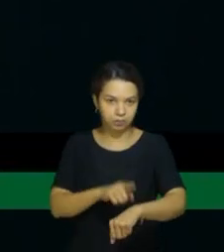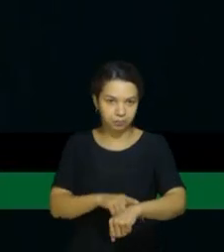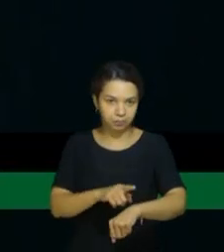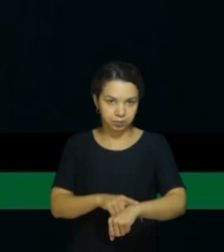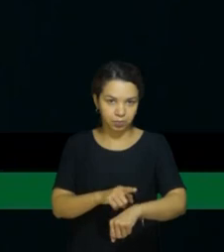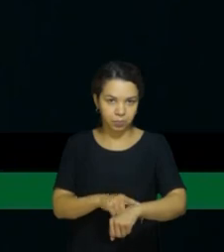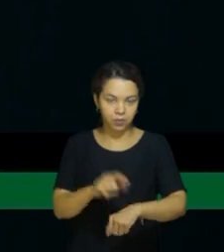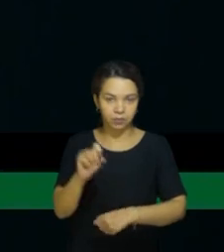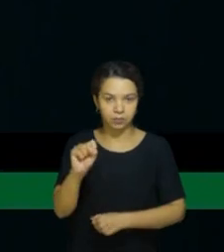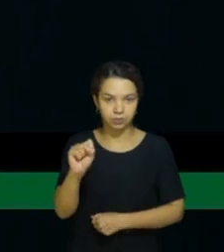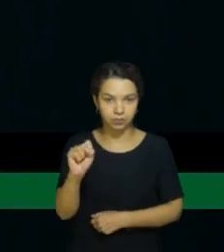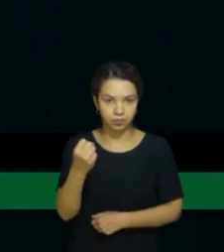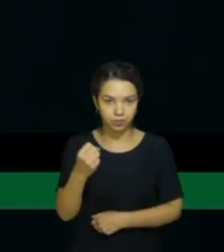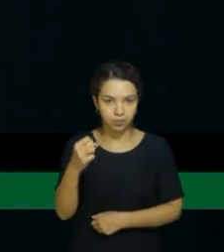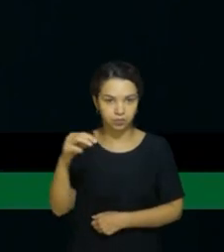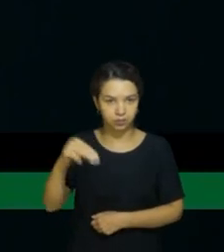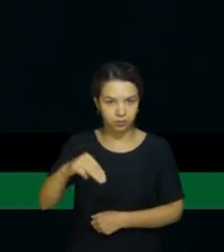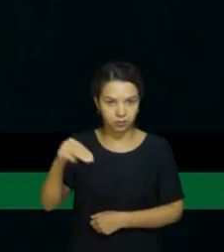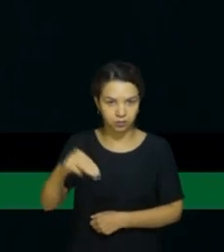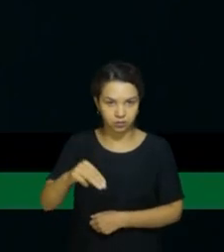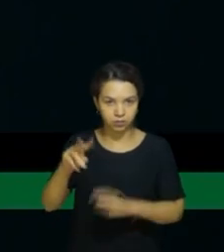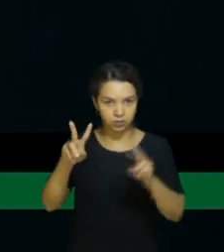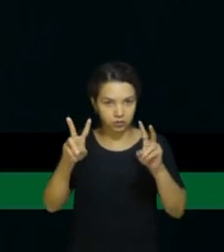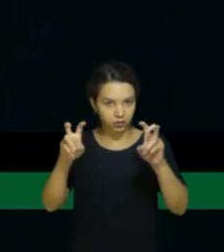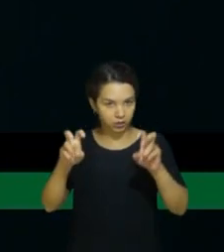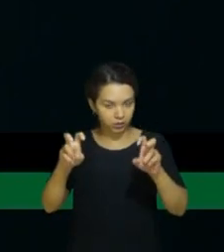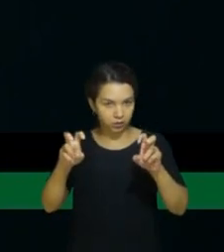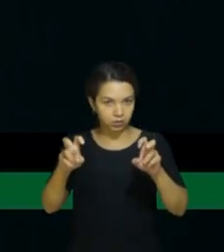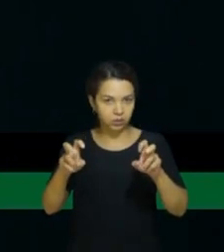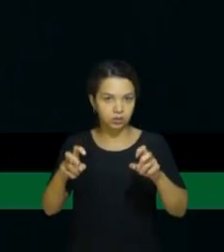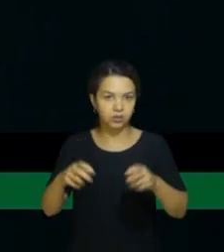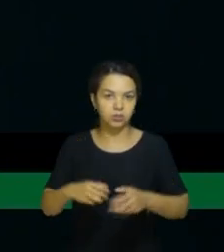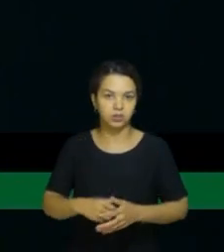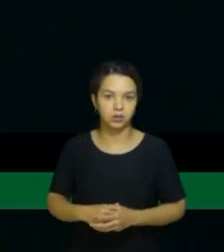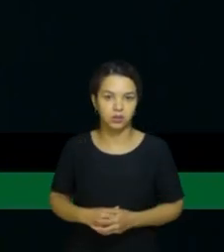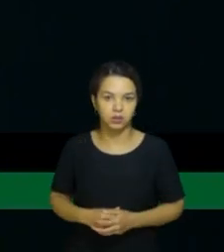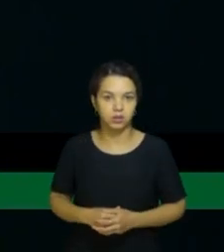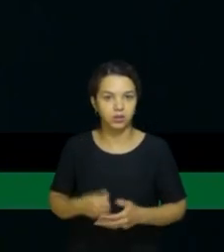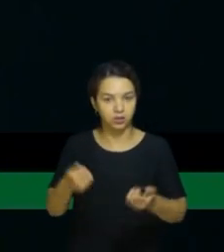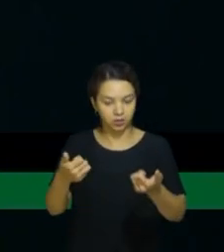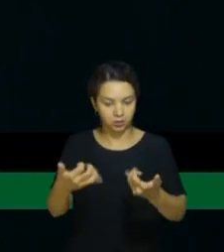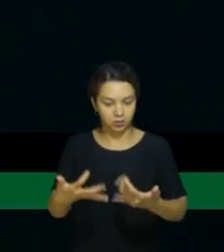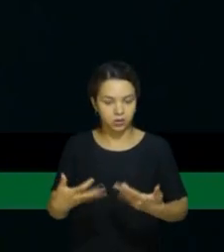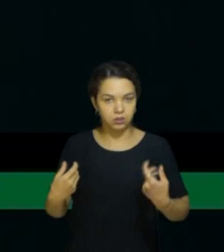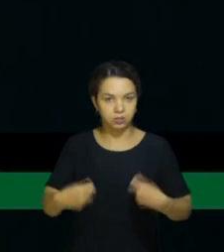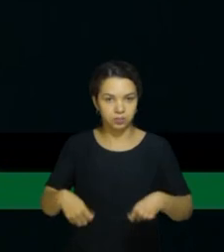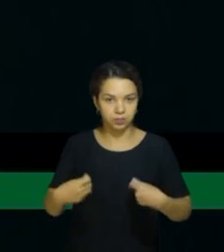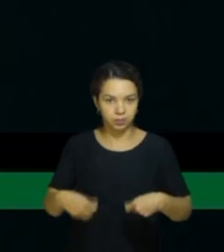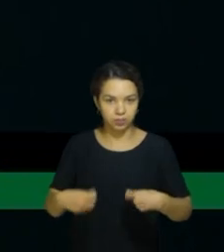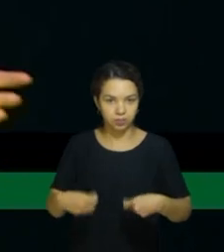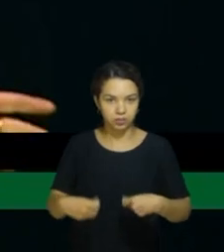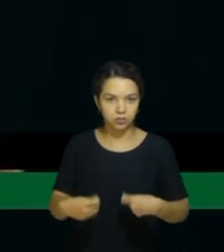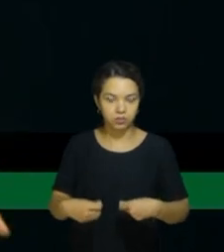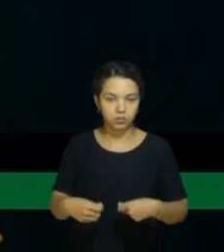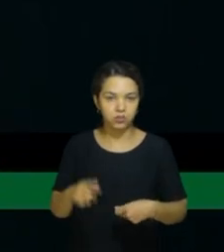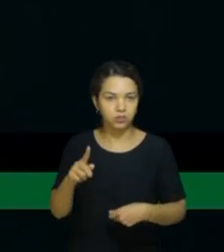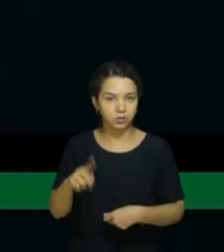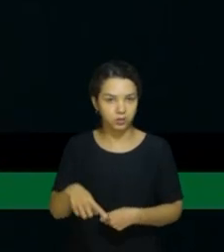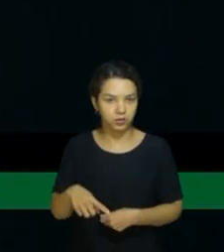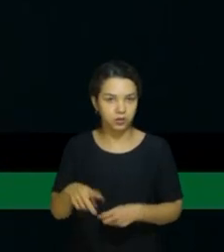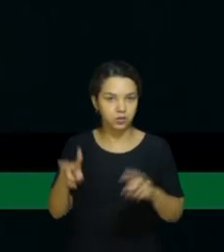minutos num tema que eu não poderia deixar de mencionar eh que é com